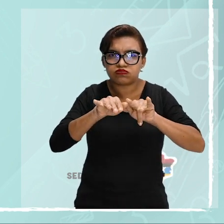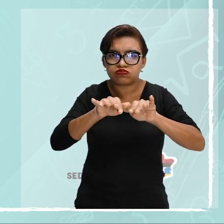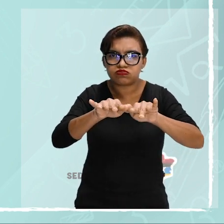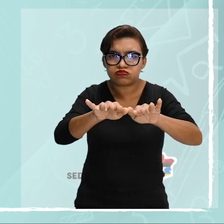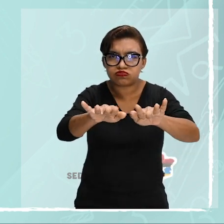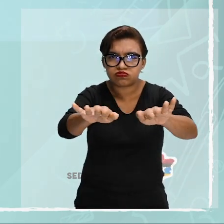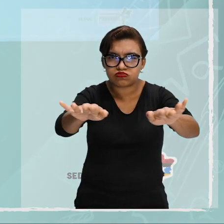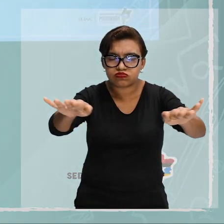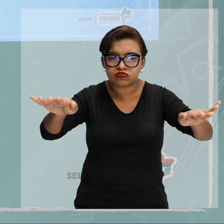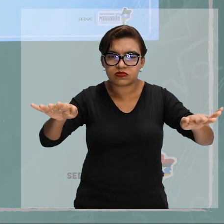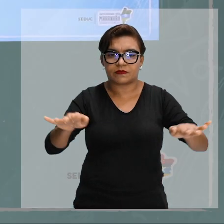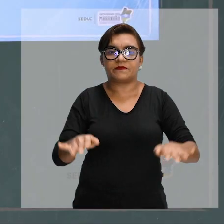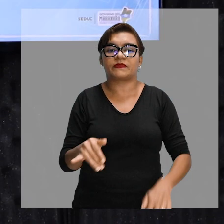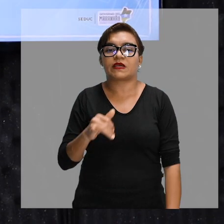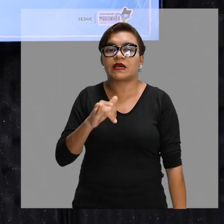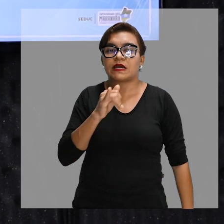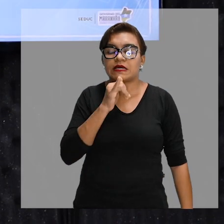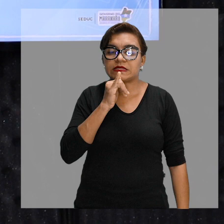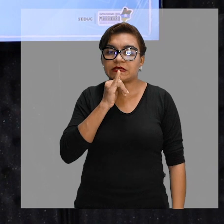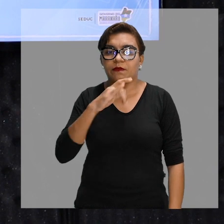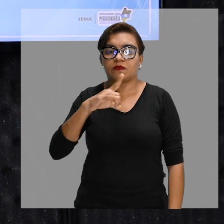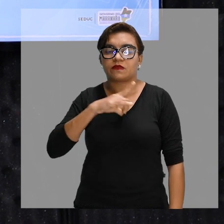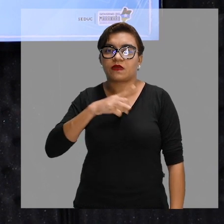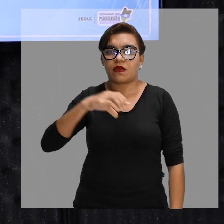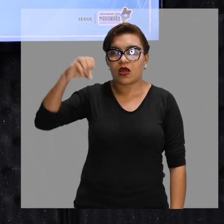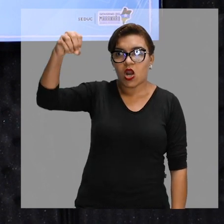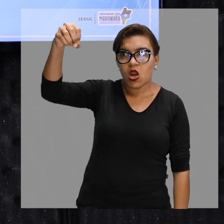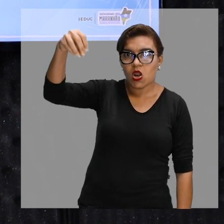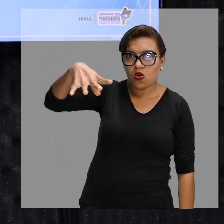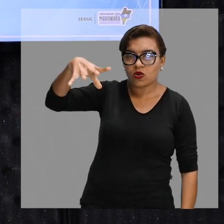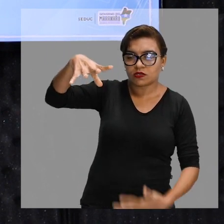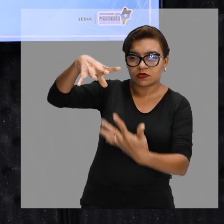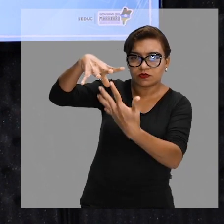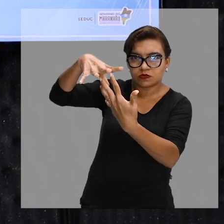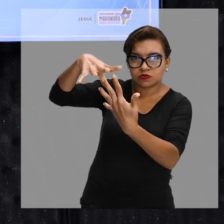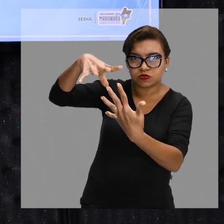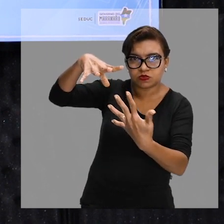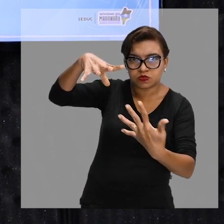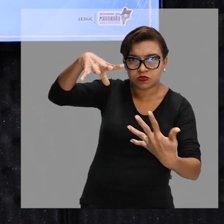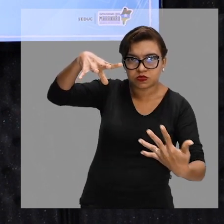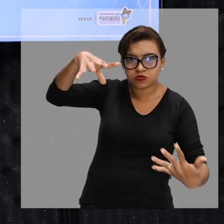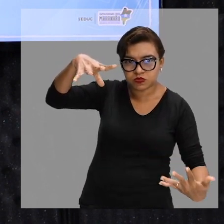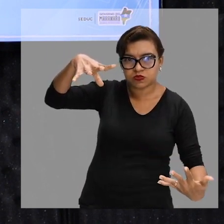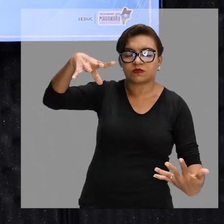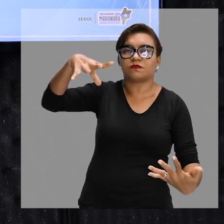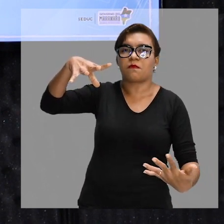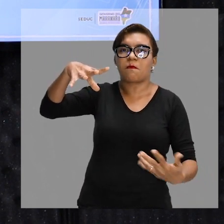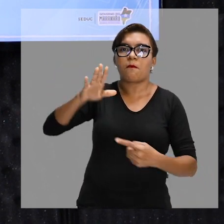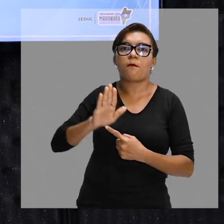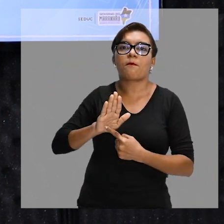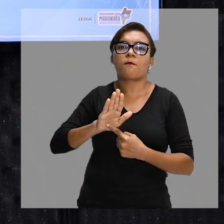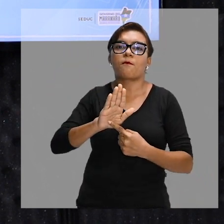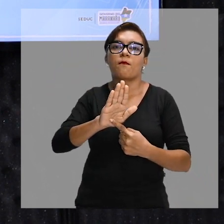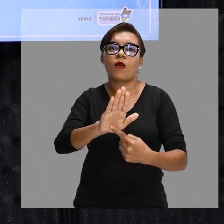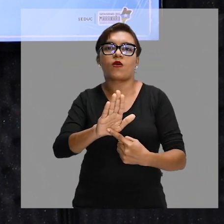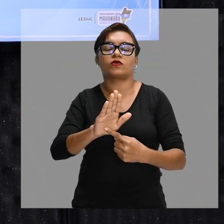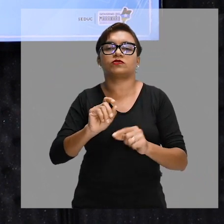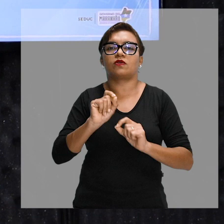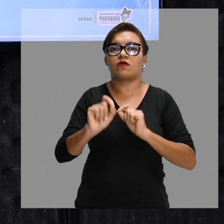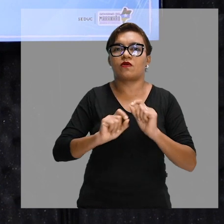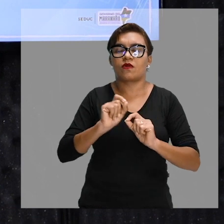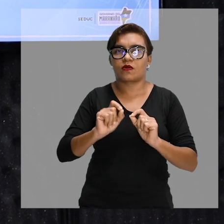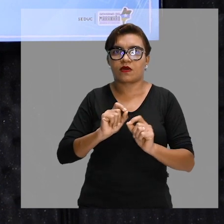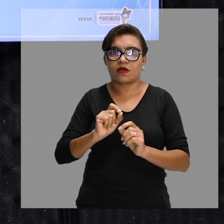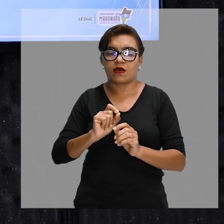luz, certo? Então os raios de luz, eles são, essa representação gráfica, levando em consideração